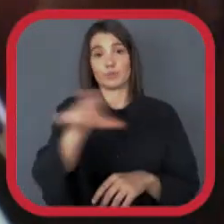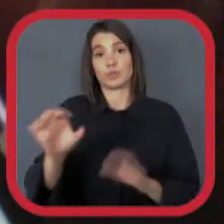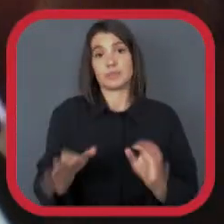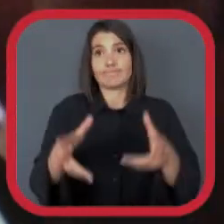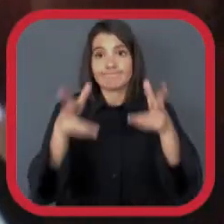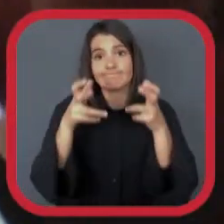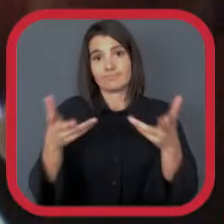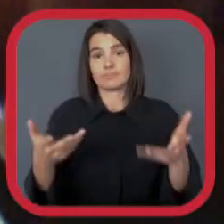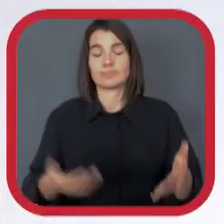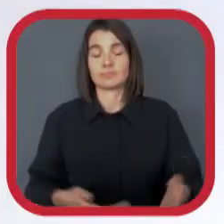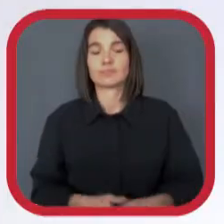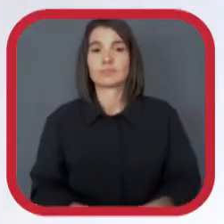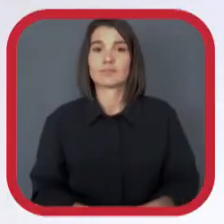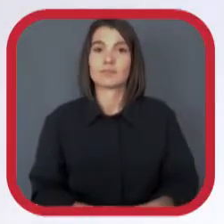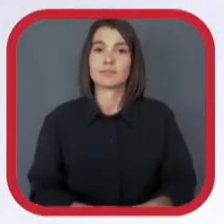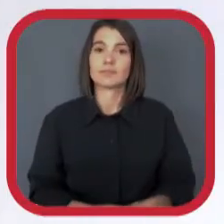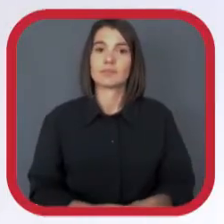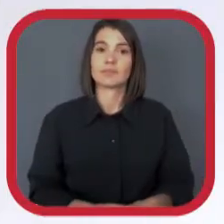seus destinatários.